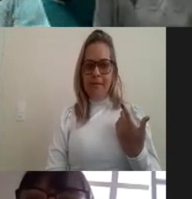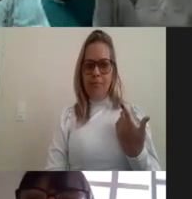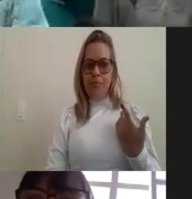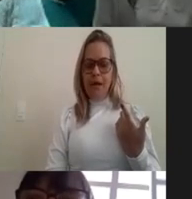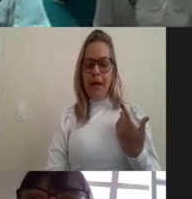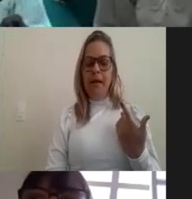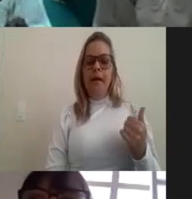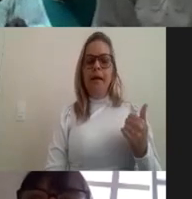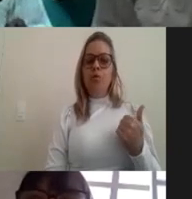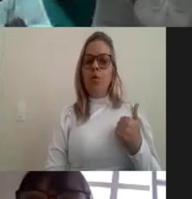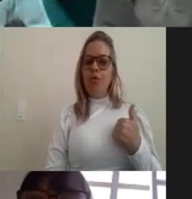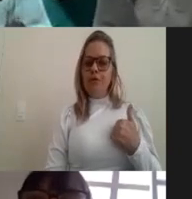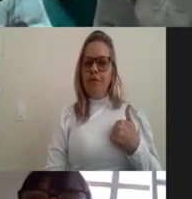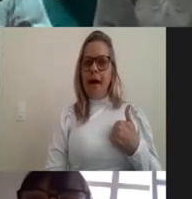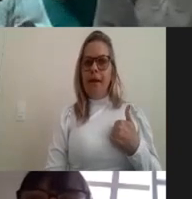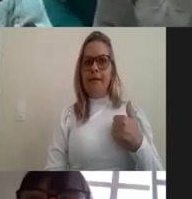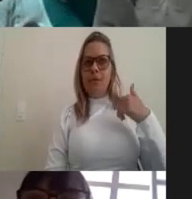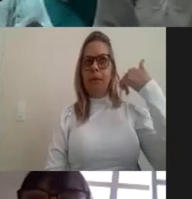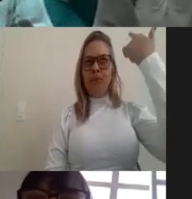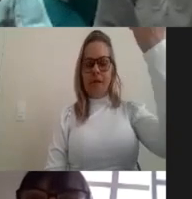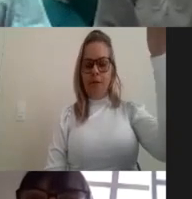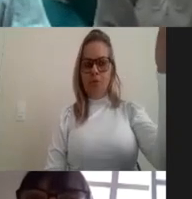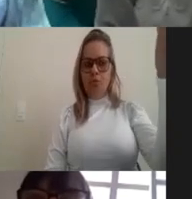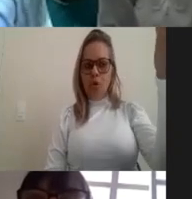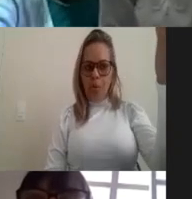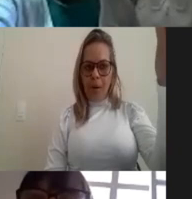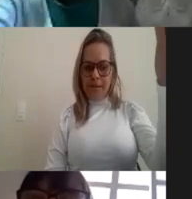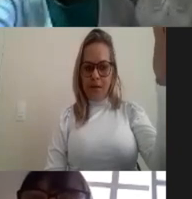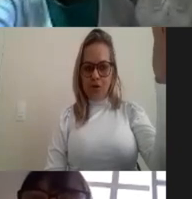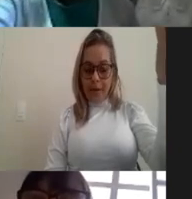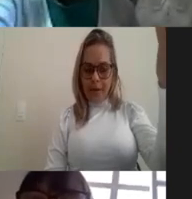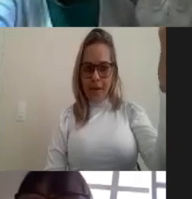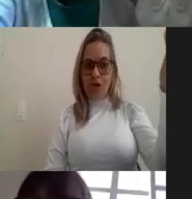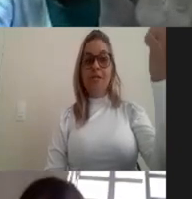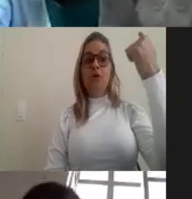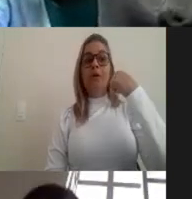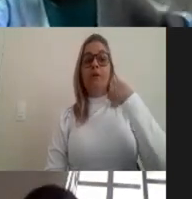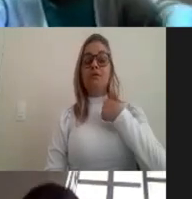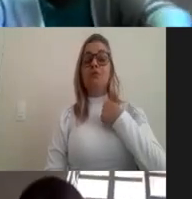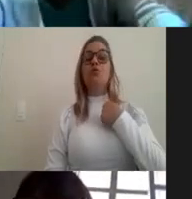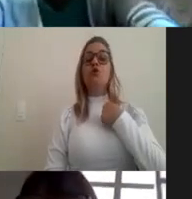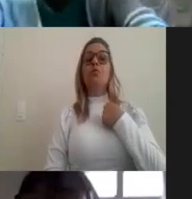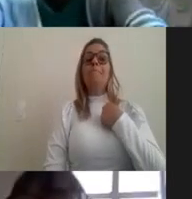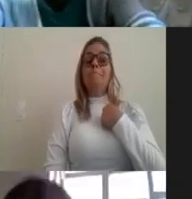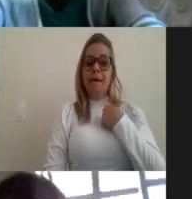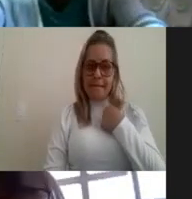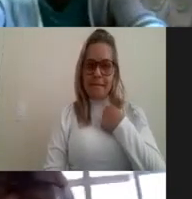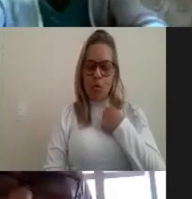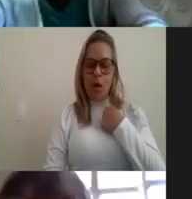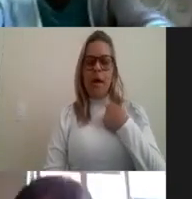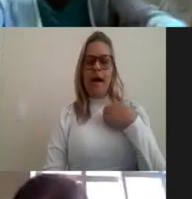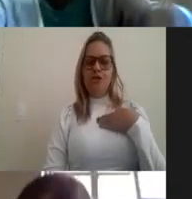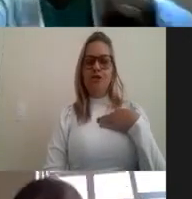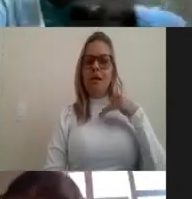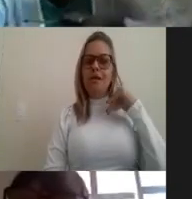Eu recebi por ela. Então, o que o professor fala é 50% do paciente, do cliente, e 50% nosso